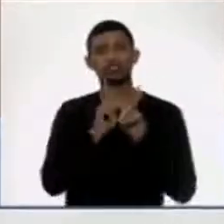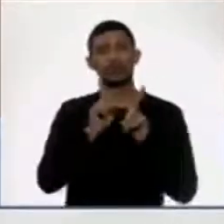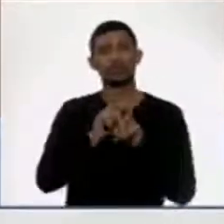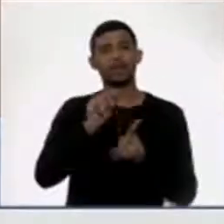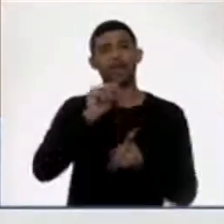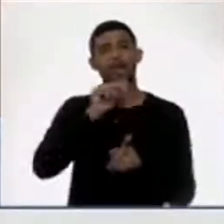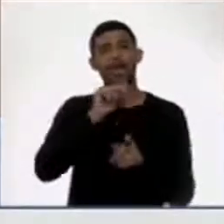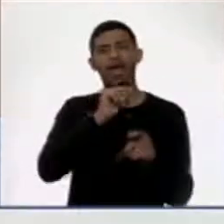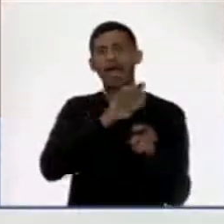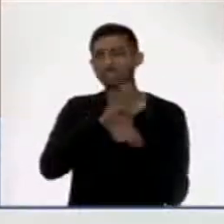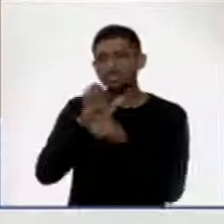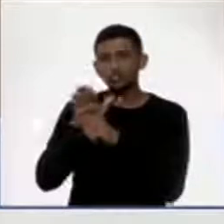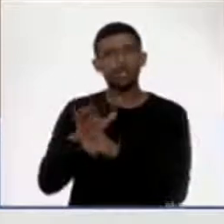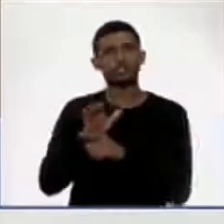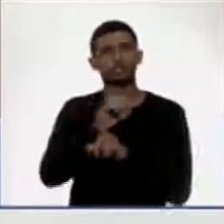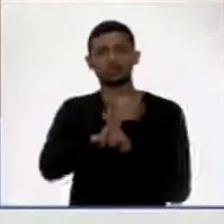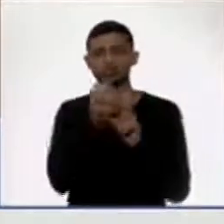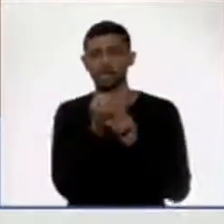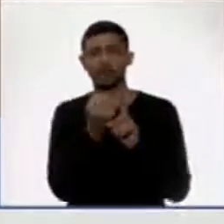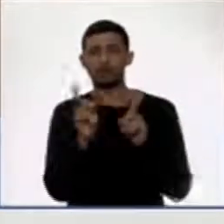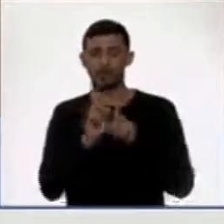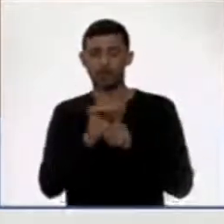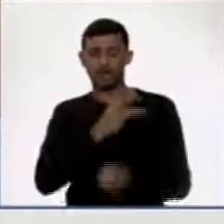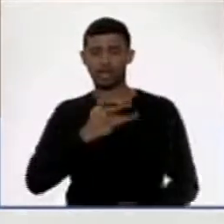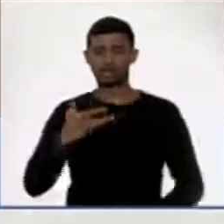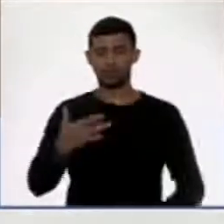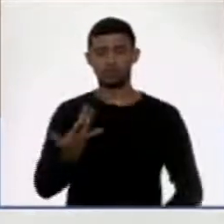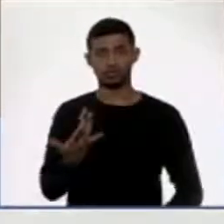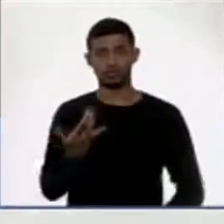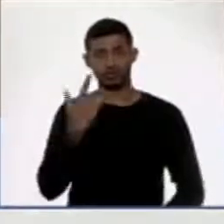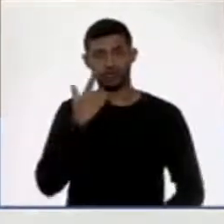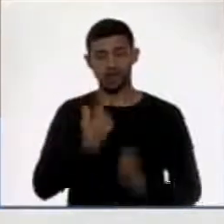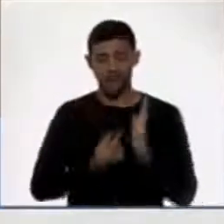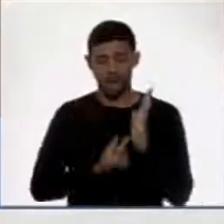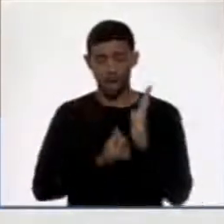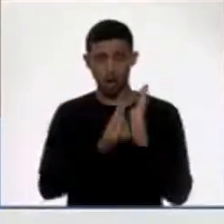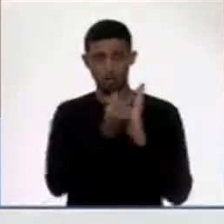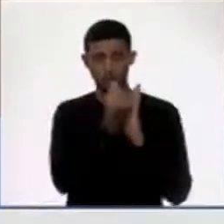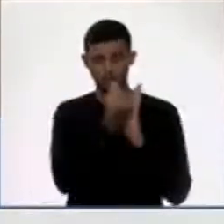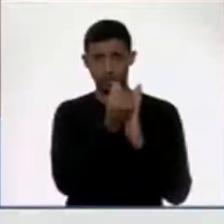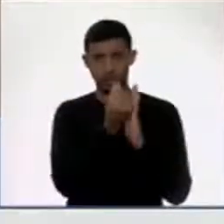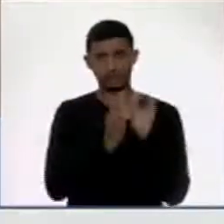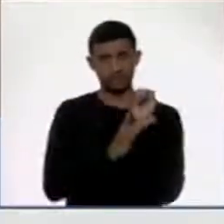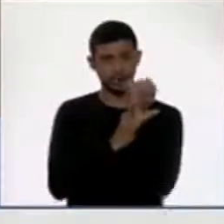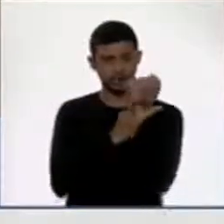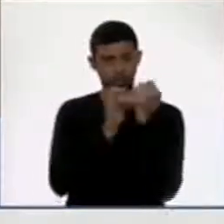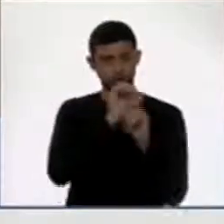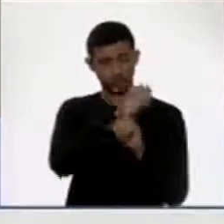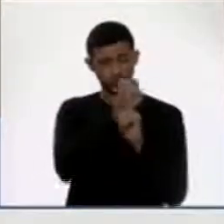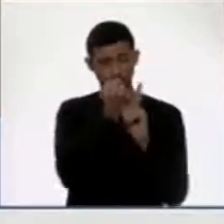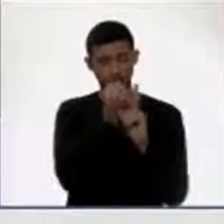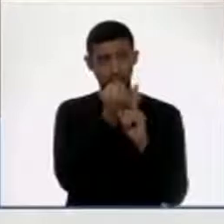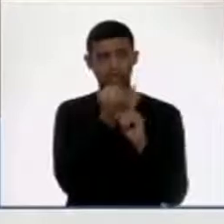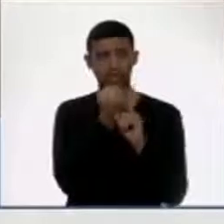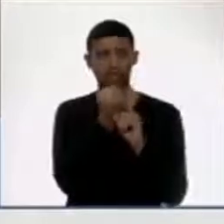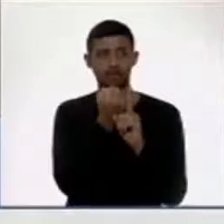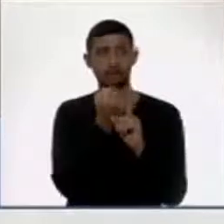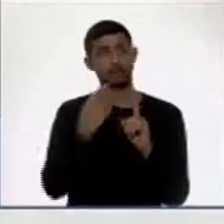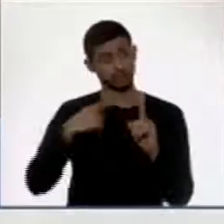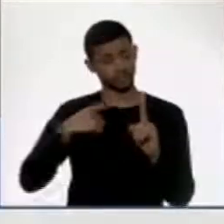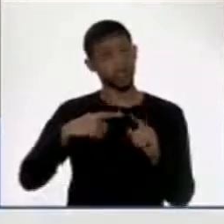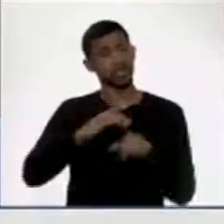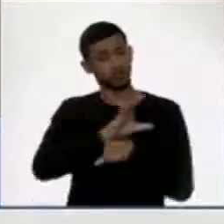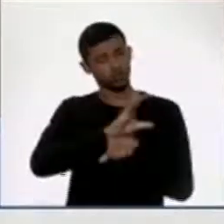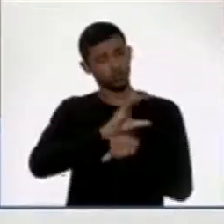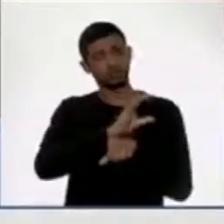social e à saúde. O orçamento da Seguridade Social é previsto em